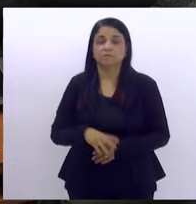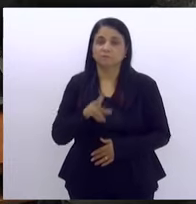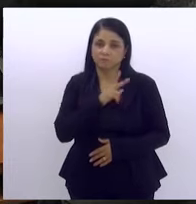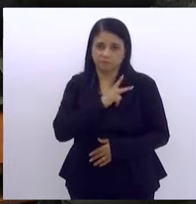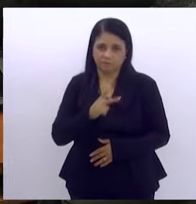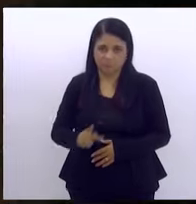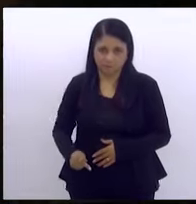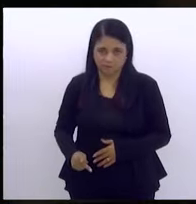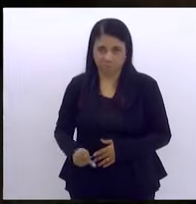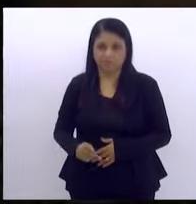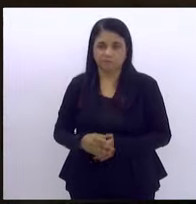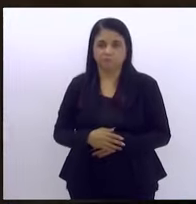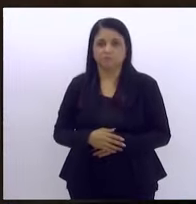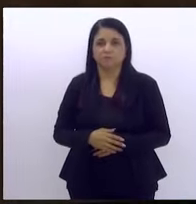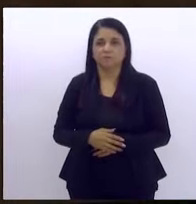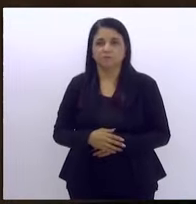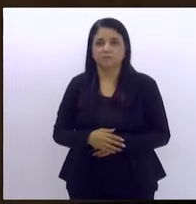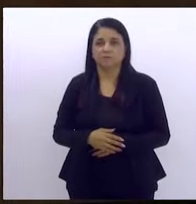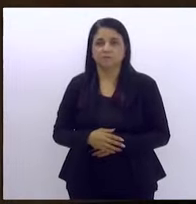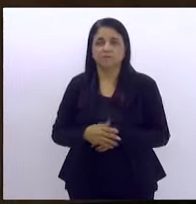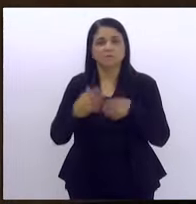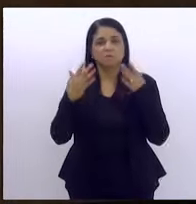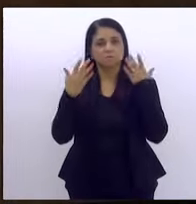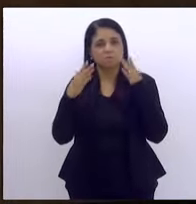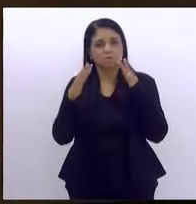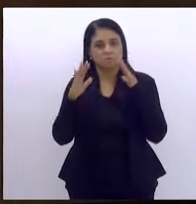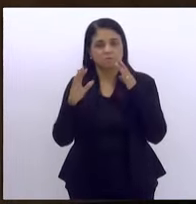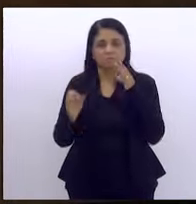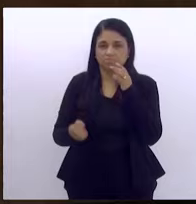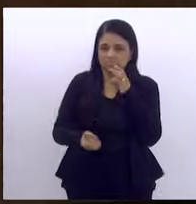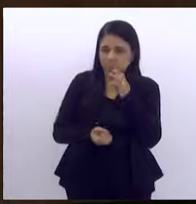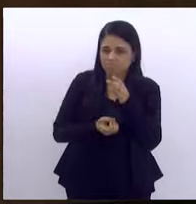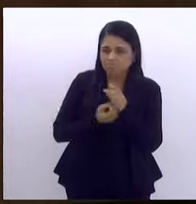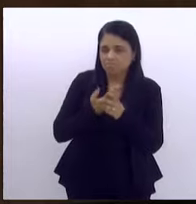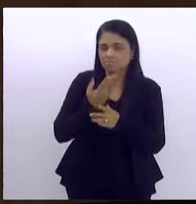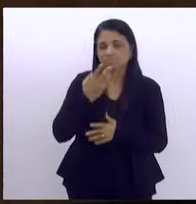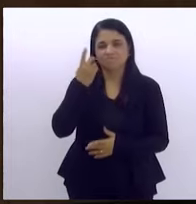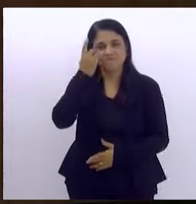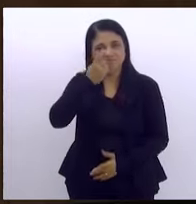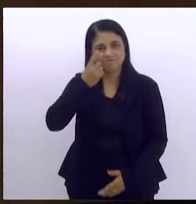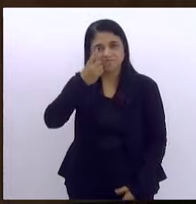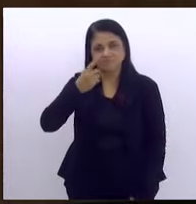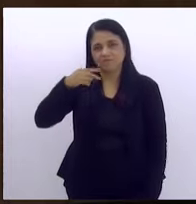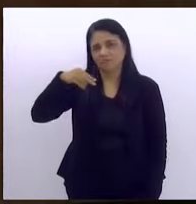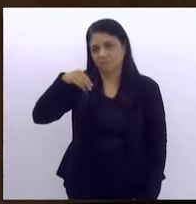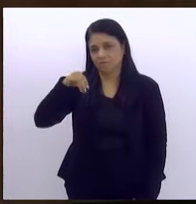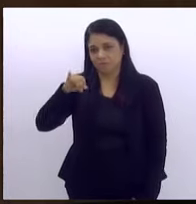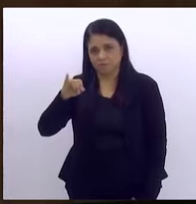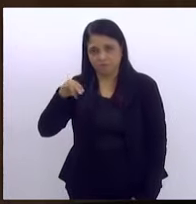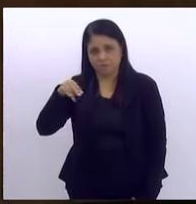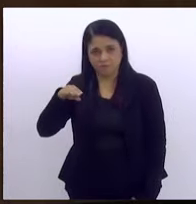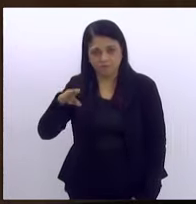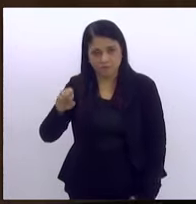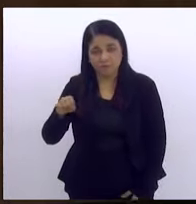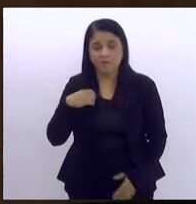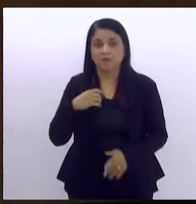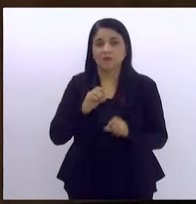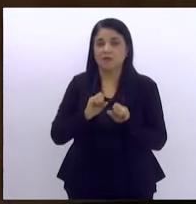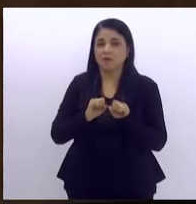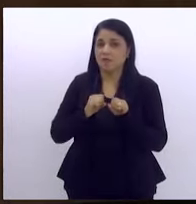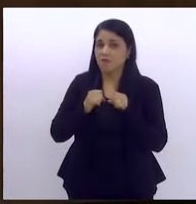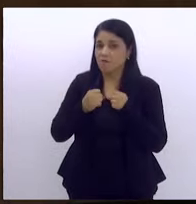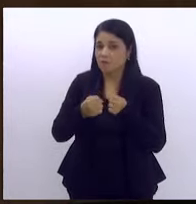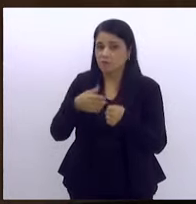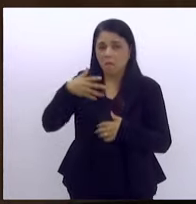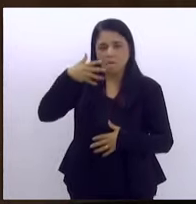Presidenta, brevemente parabenizar o autor da proposição, nobilíssimo deputado Carlos Mink. Queria reforçar a fala